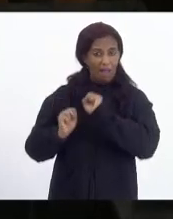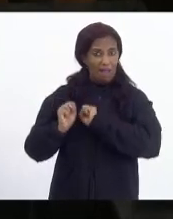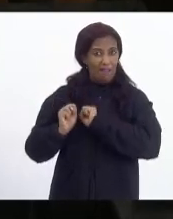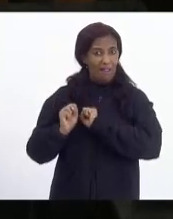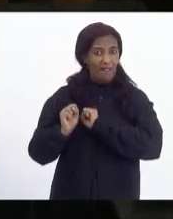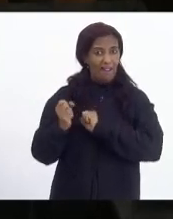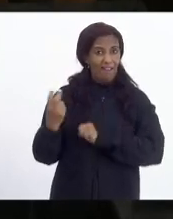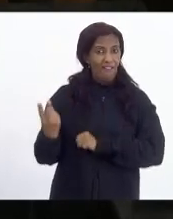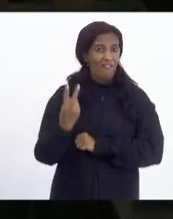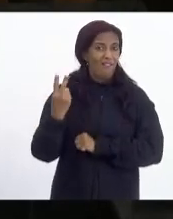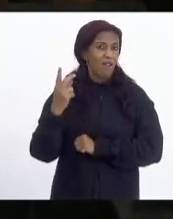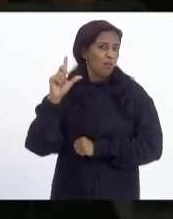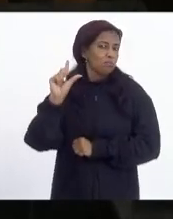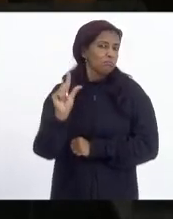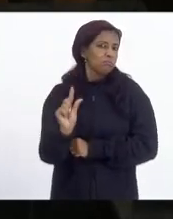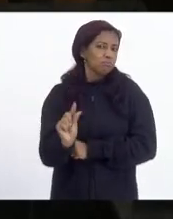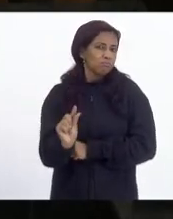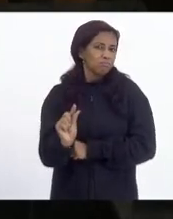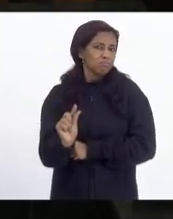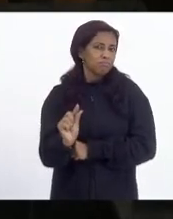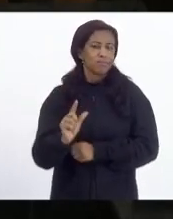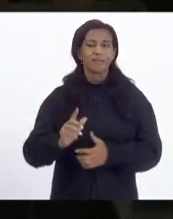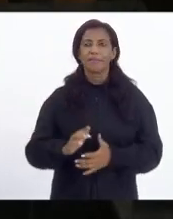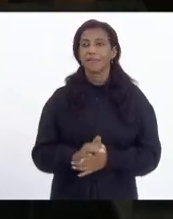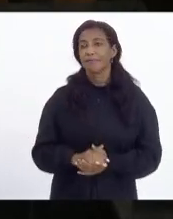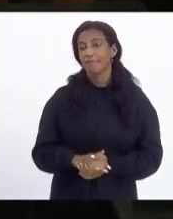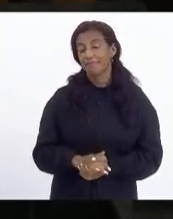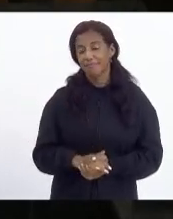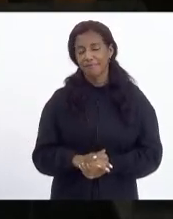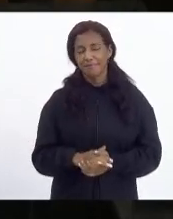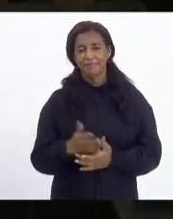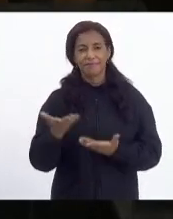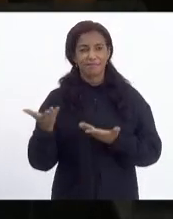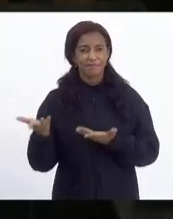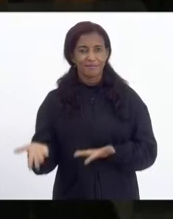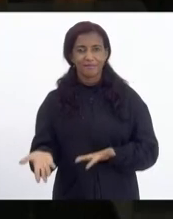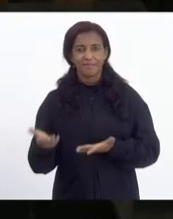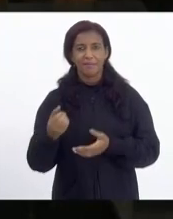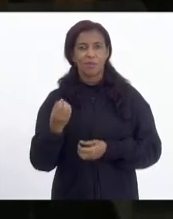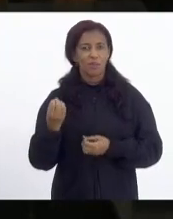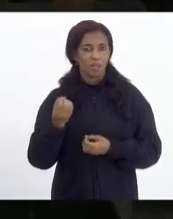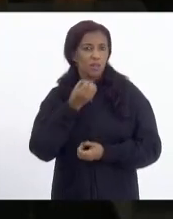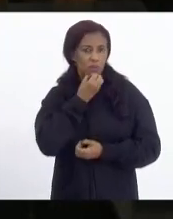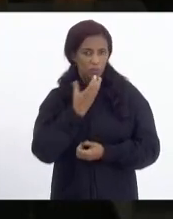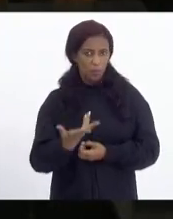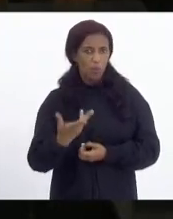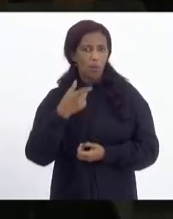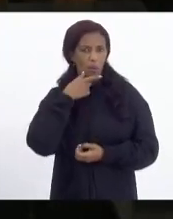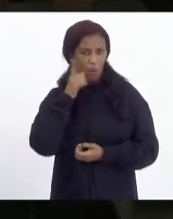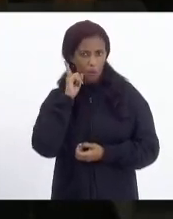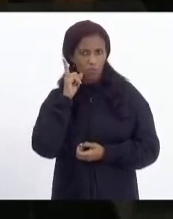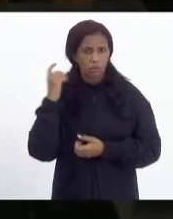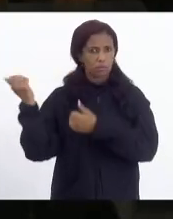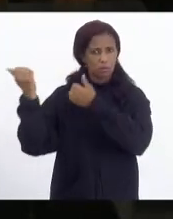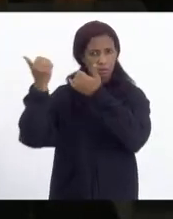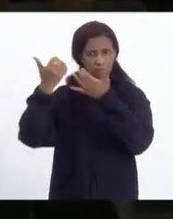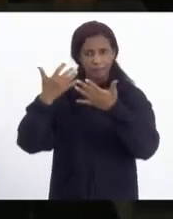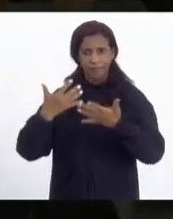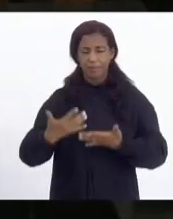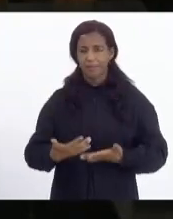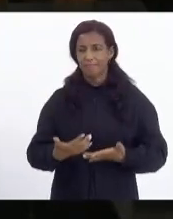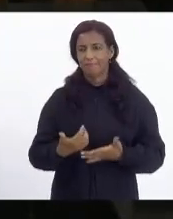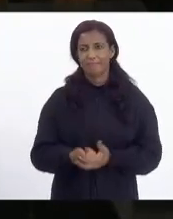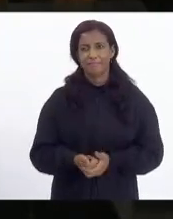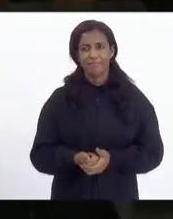né então é essa questão foi boa que a gente falou nisso ontem e hoje